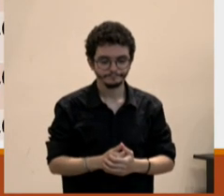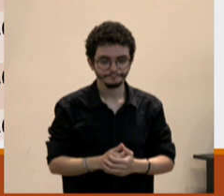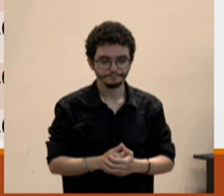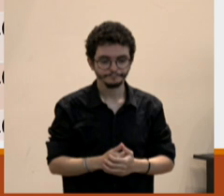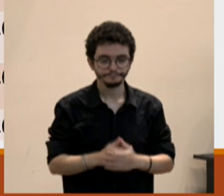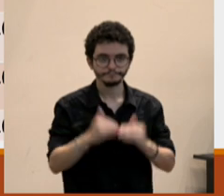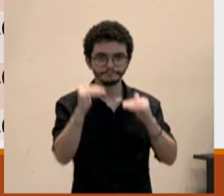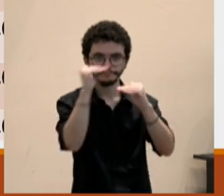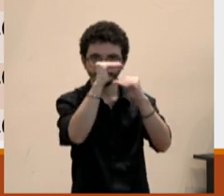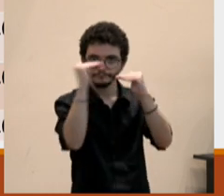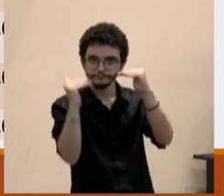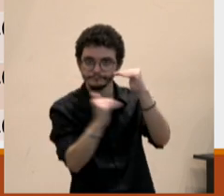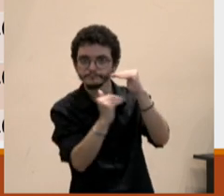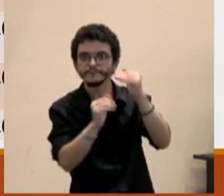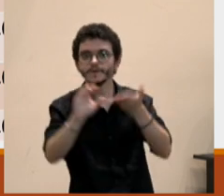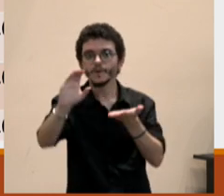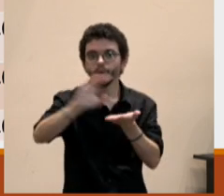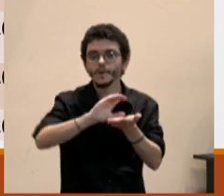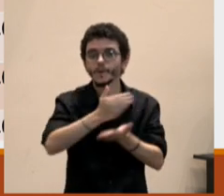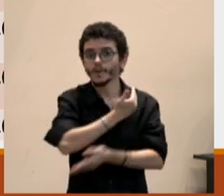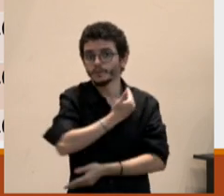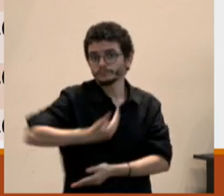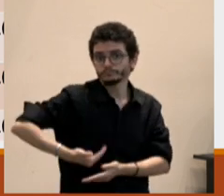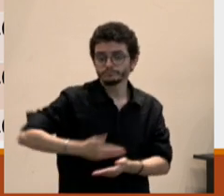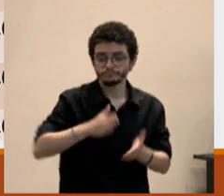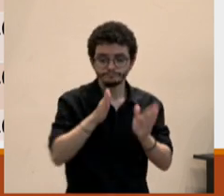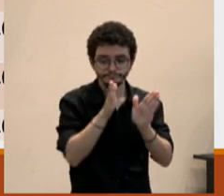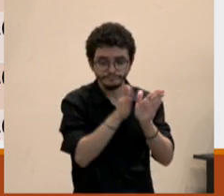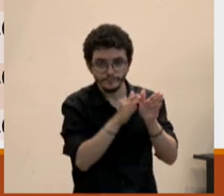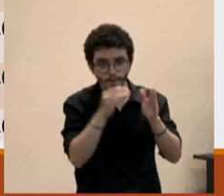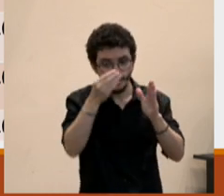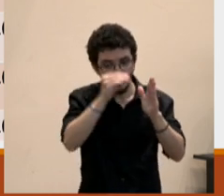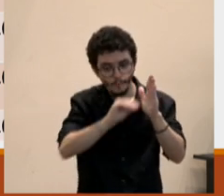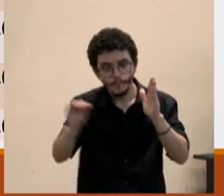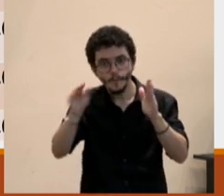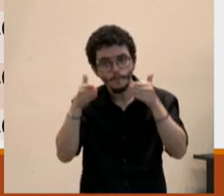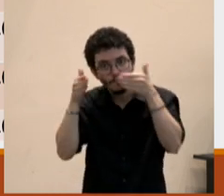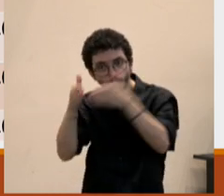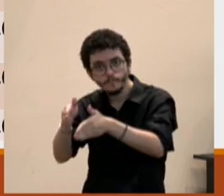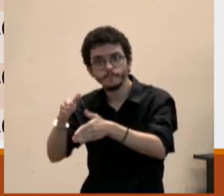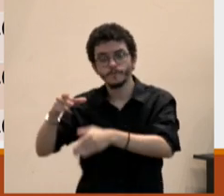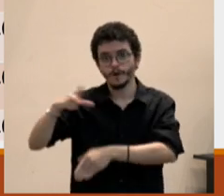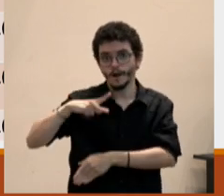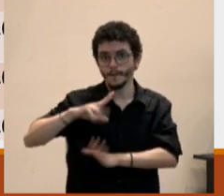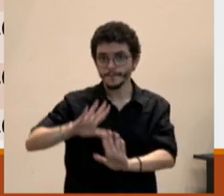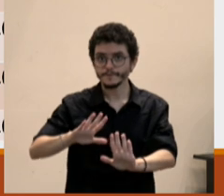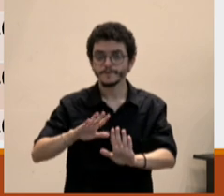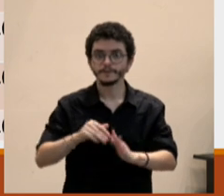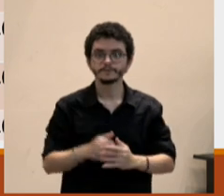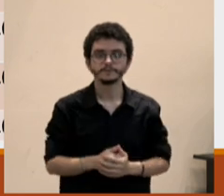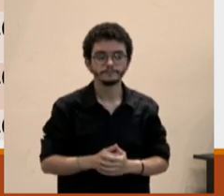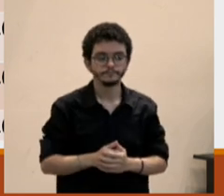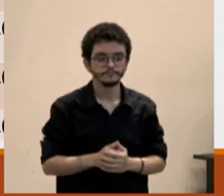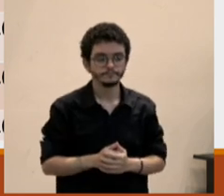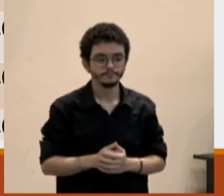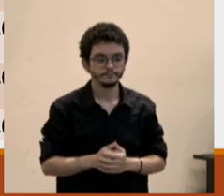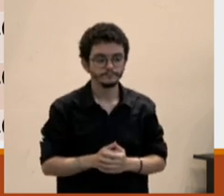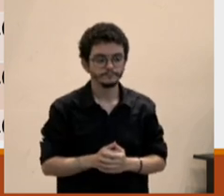Diminuir os recursos públicos que se dirigem ao setor privado. Isso poderia dar 178 bilhões nesse período. Isso